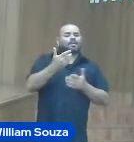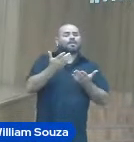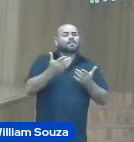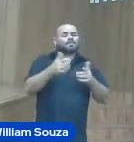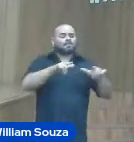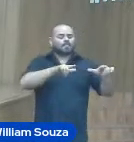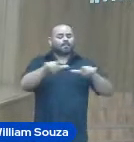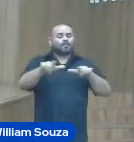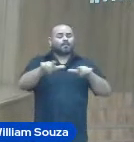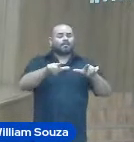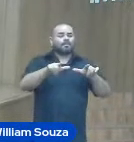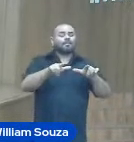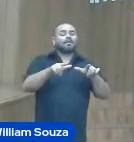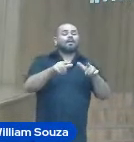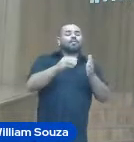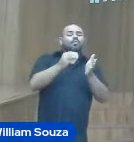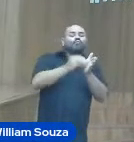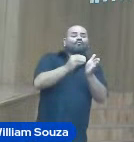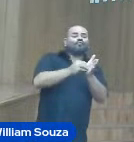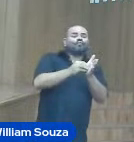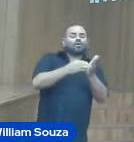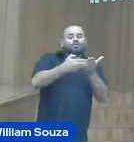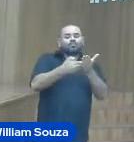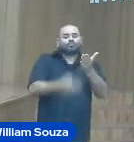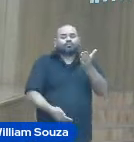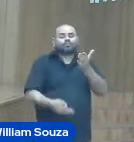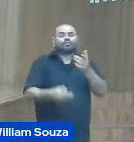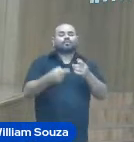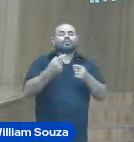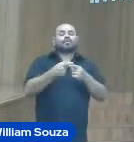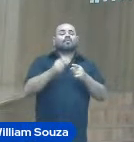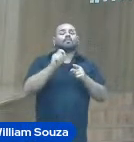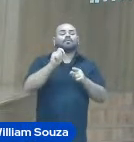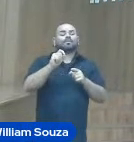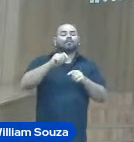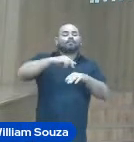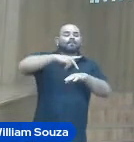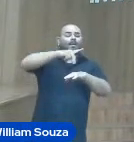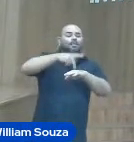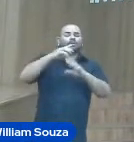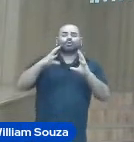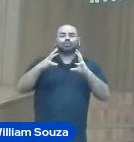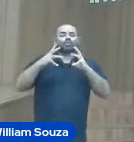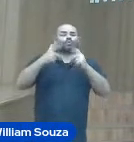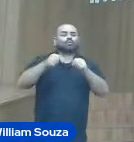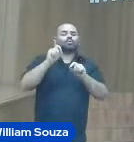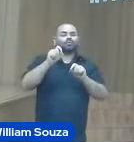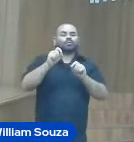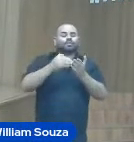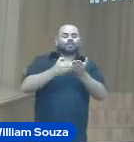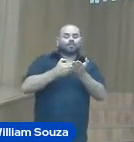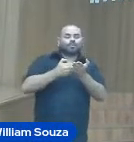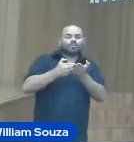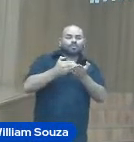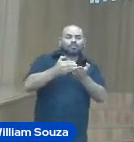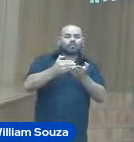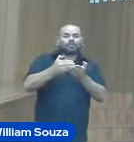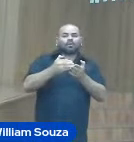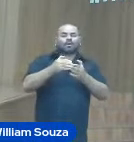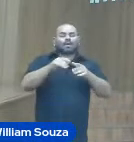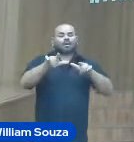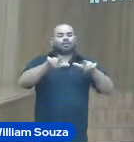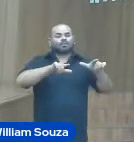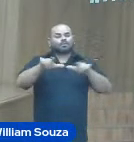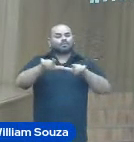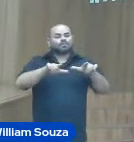Porque todo o país, né, começou a criar subempregos